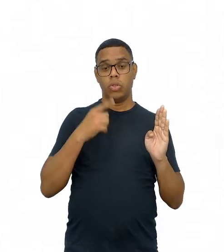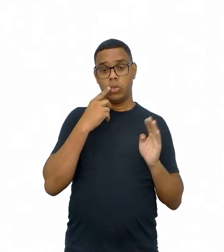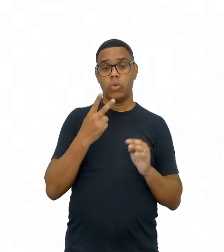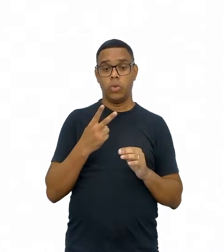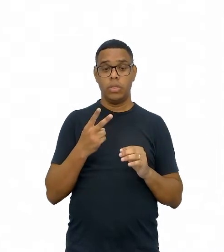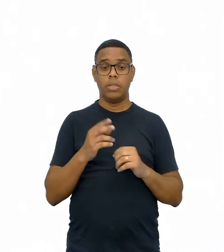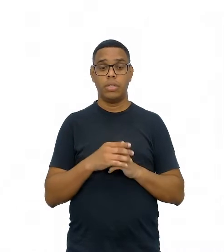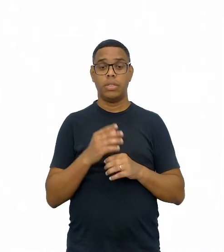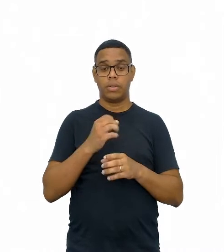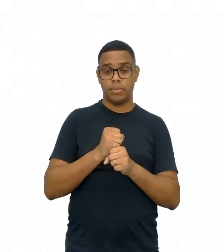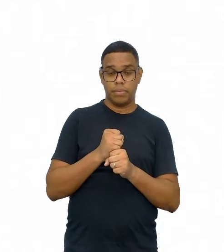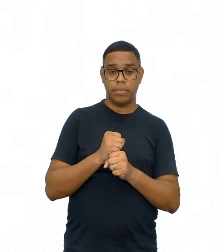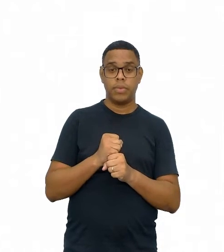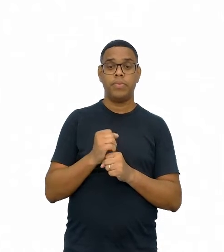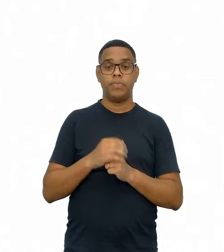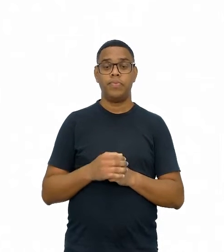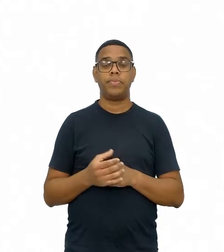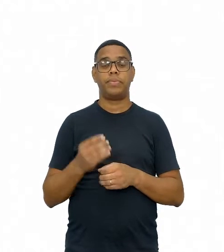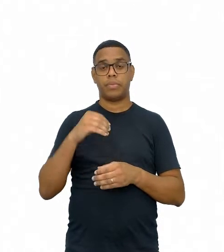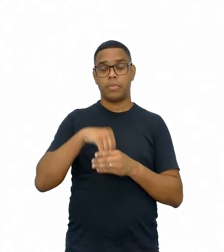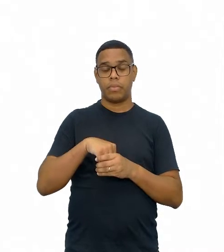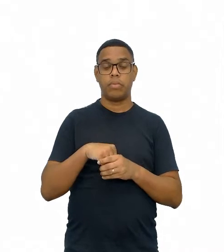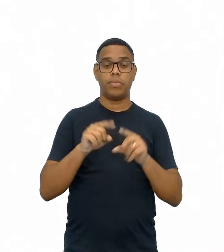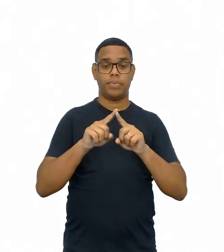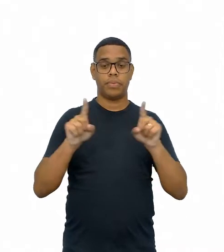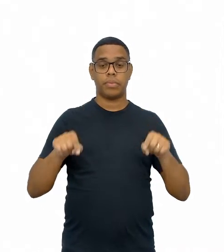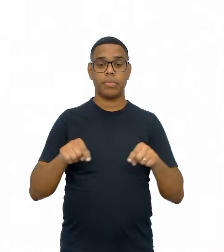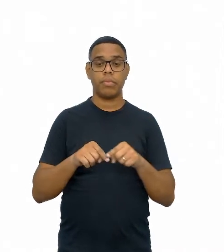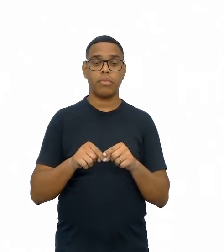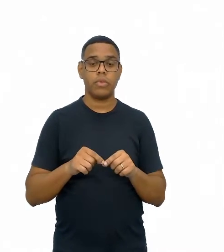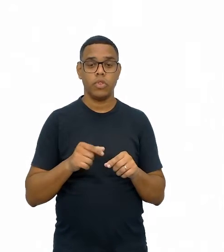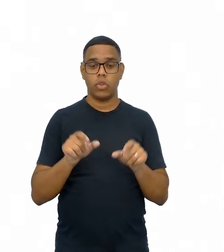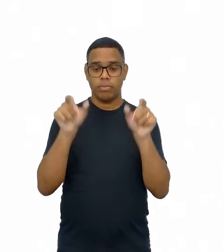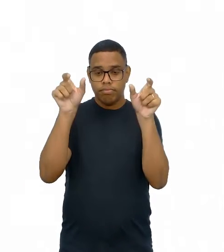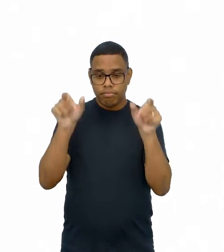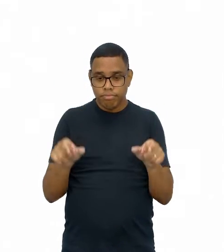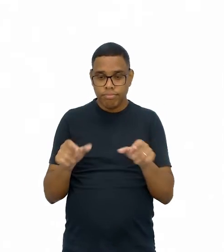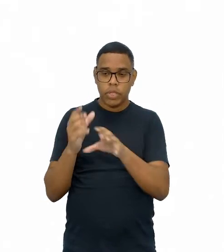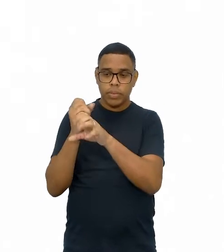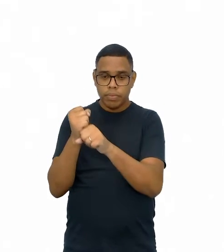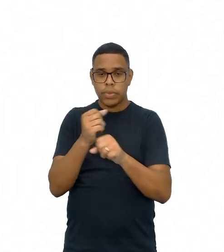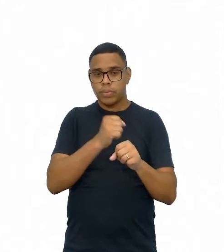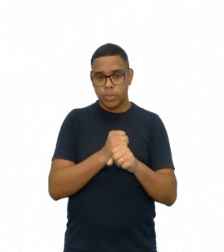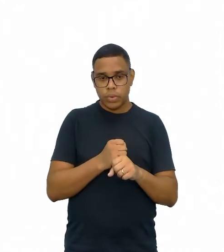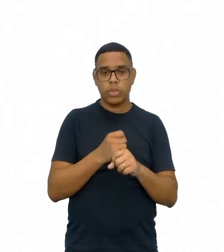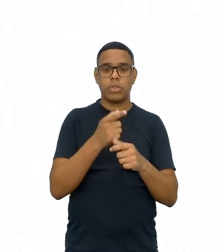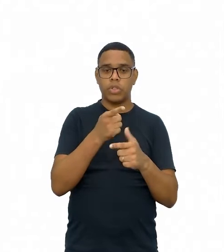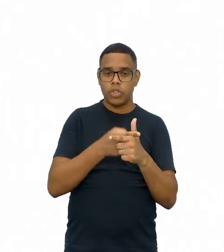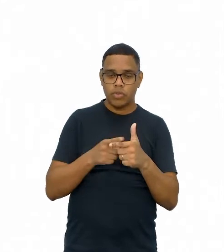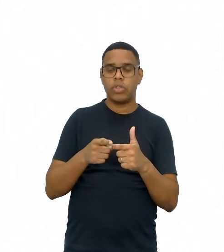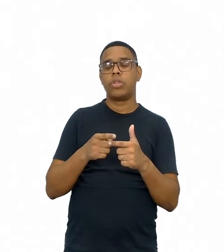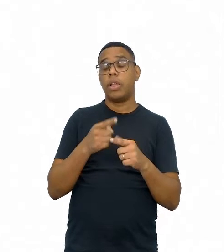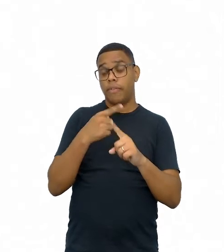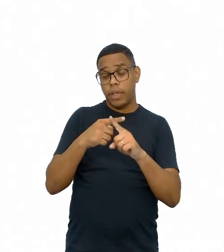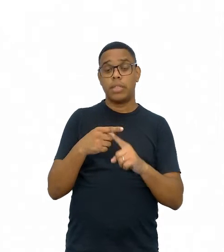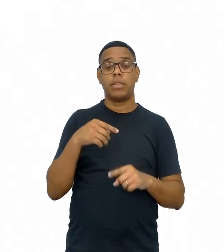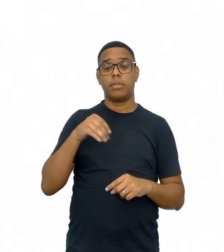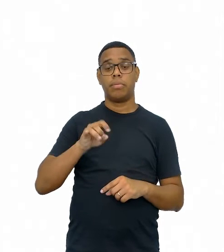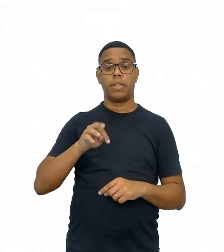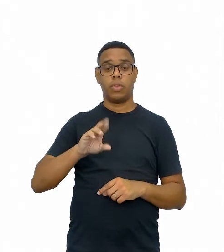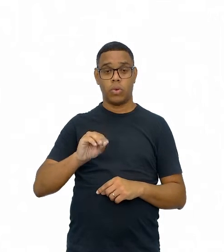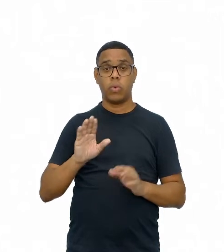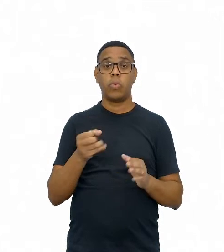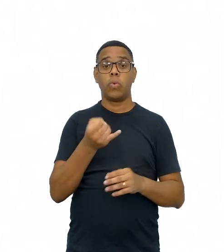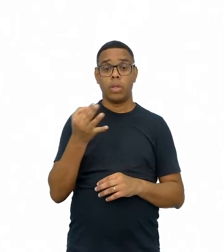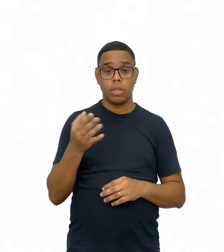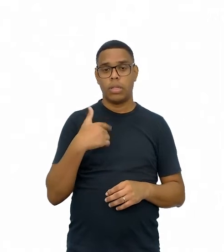lados, ela somou apenas a parte, uma horizontal e uma vertical, e multiplicou pelo valor do metro, e ela se esqueceu,